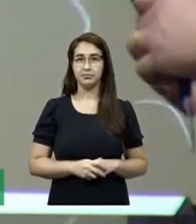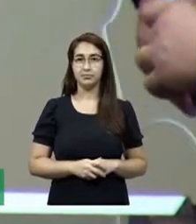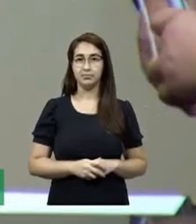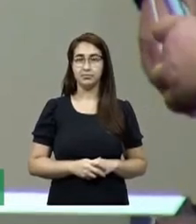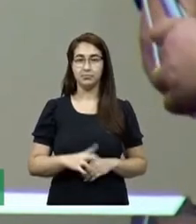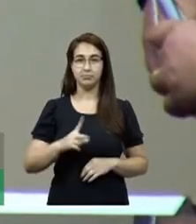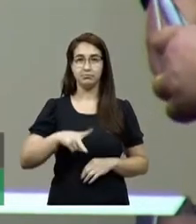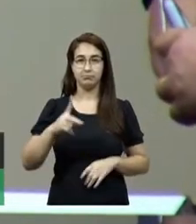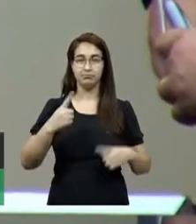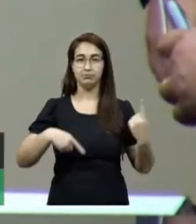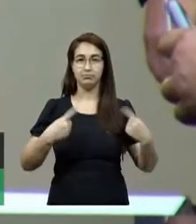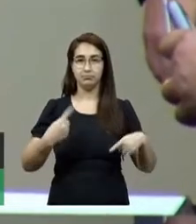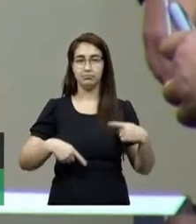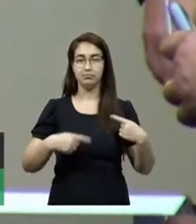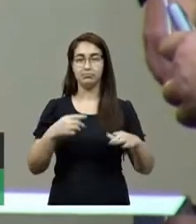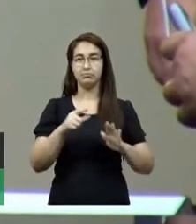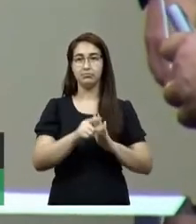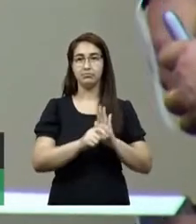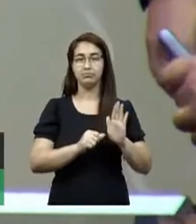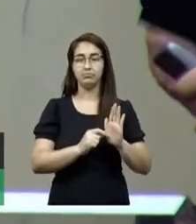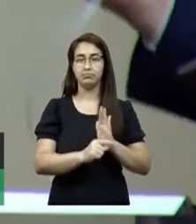Continua em discussão o veto